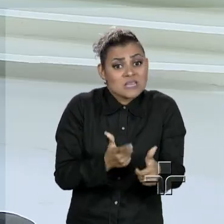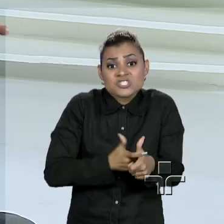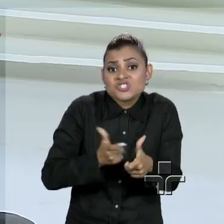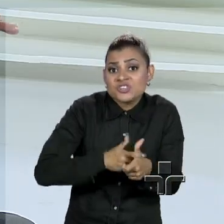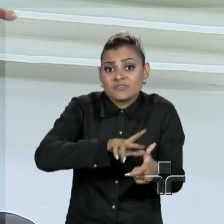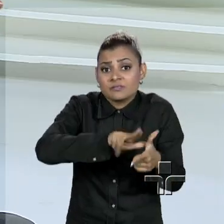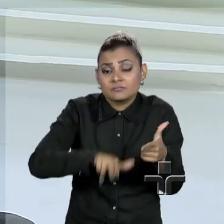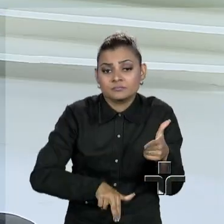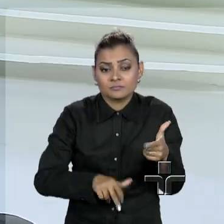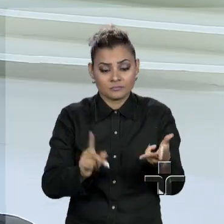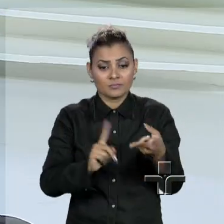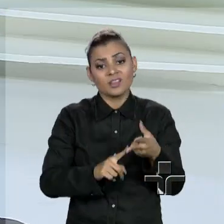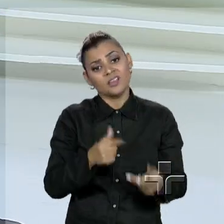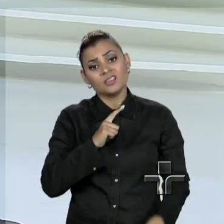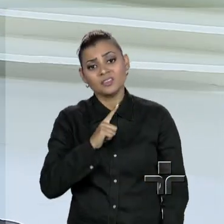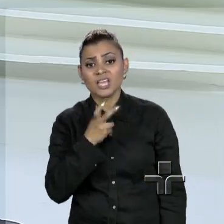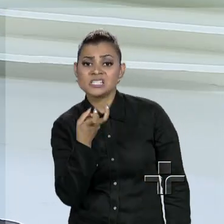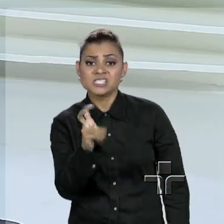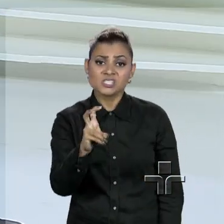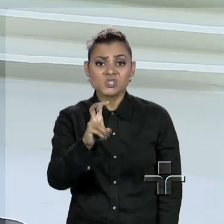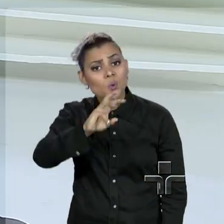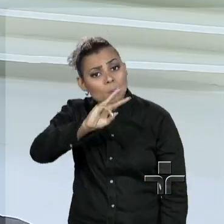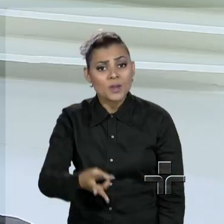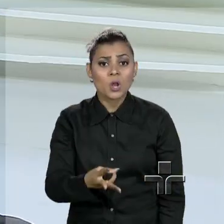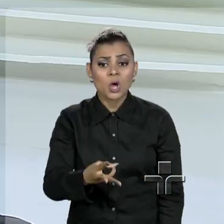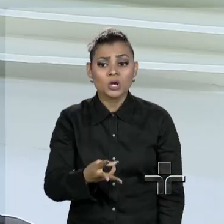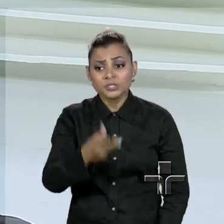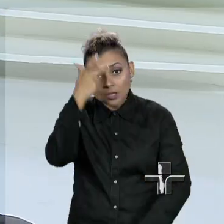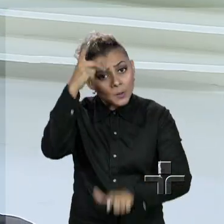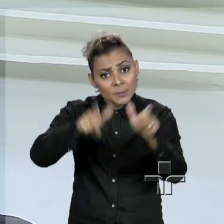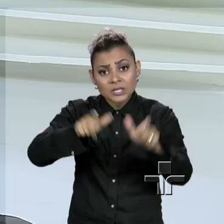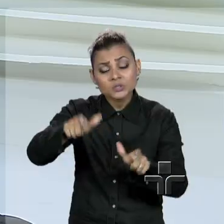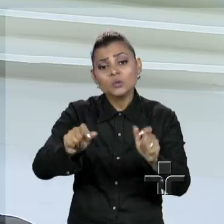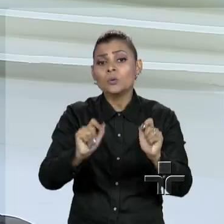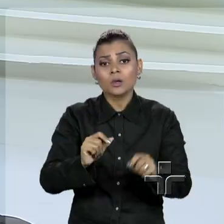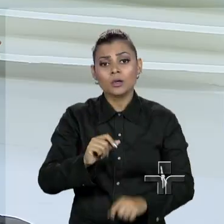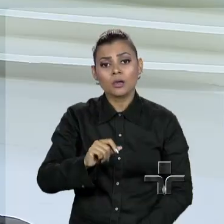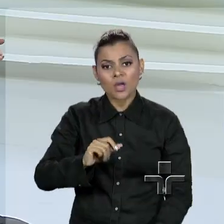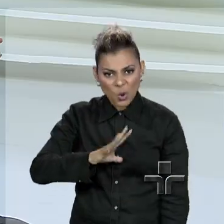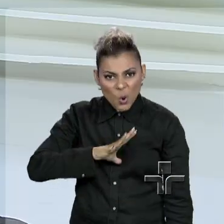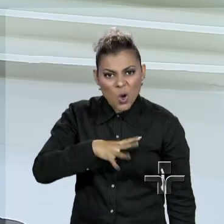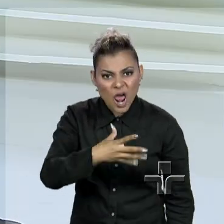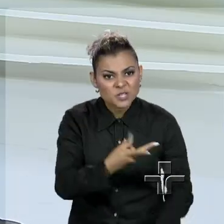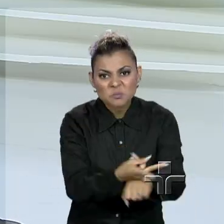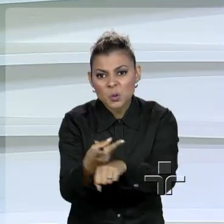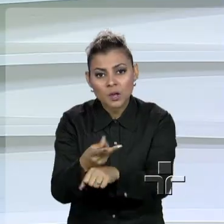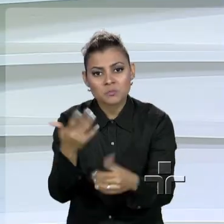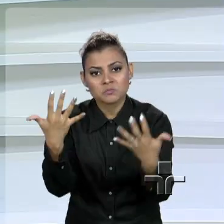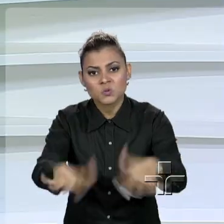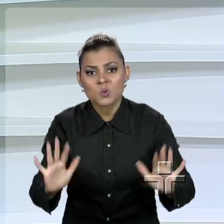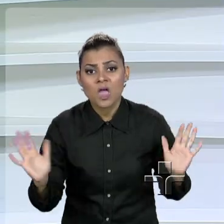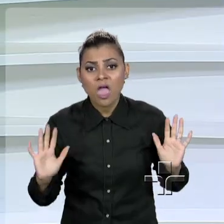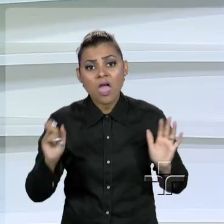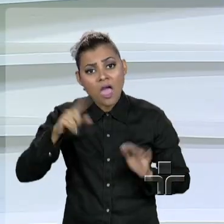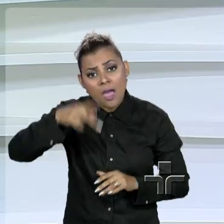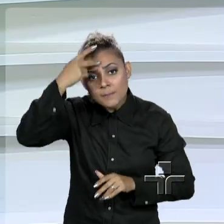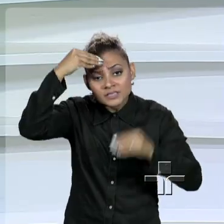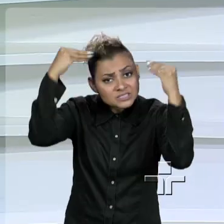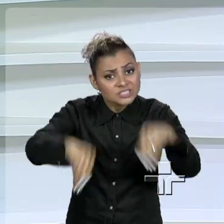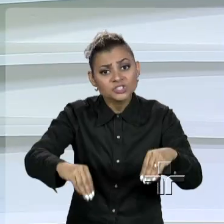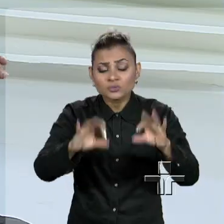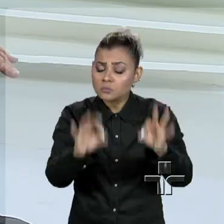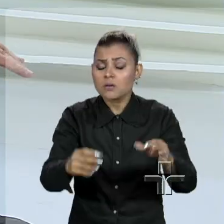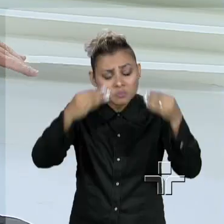você tem quase 5 milhões de indivíduos que perderam a coragem de continuar emprego. Os desalentados, né? São